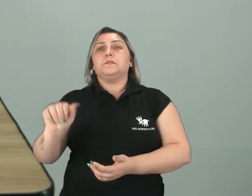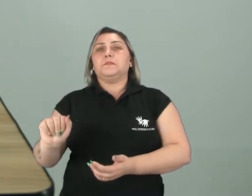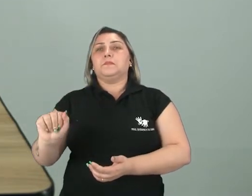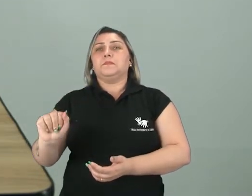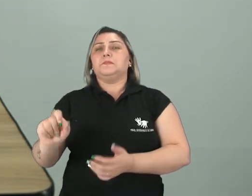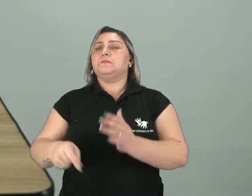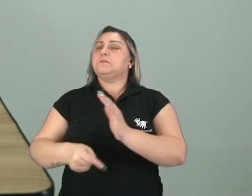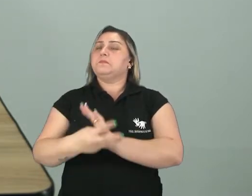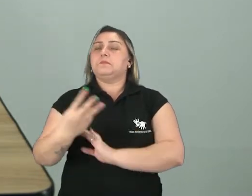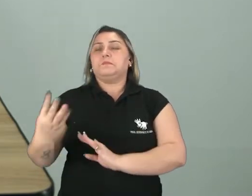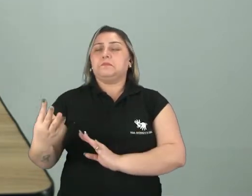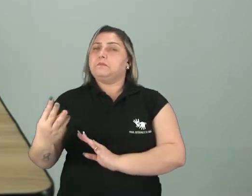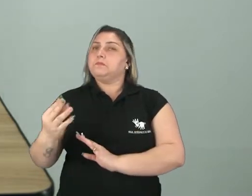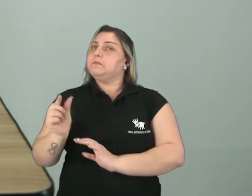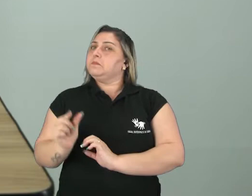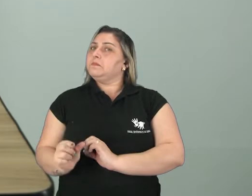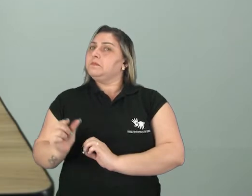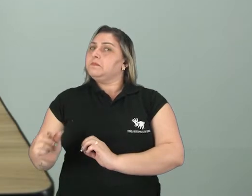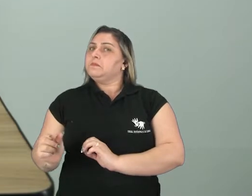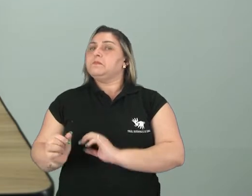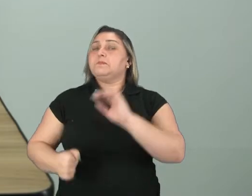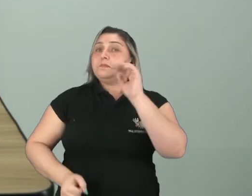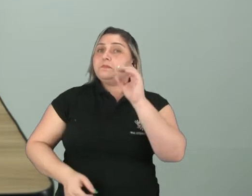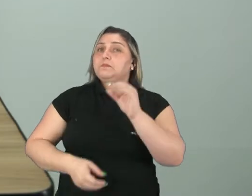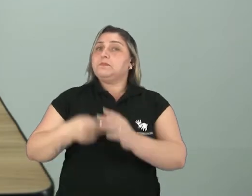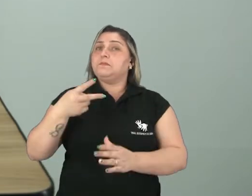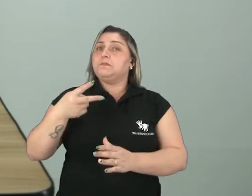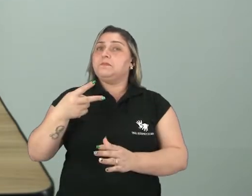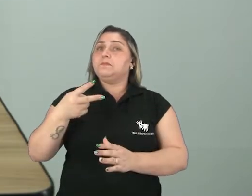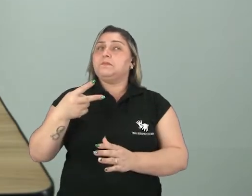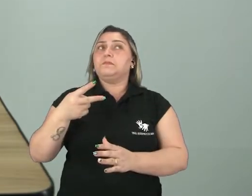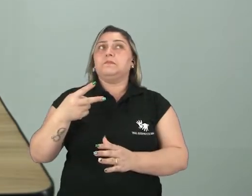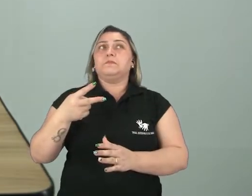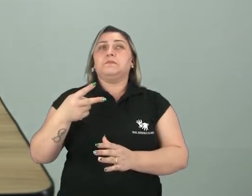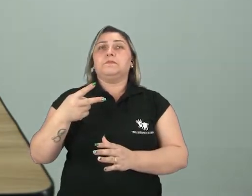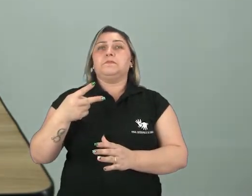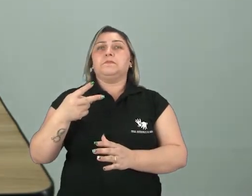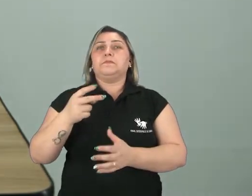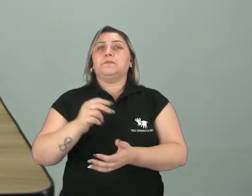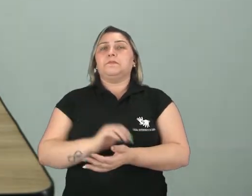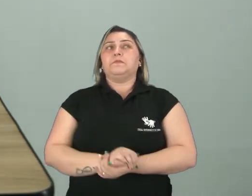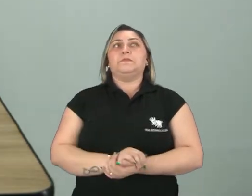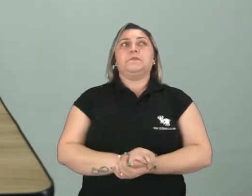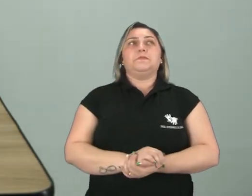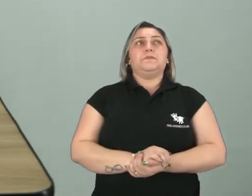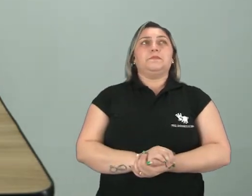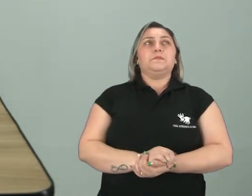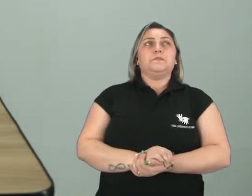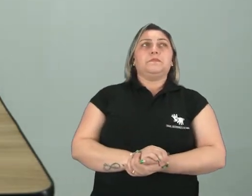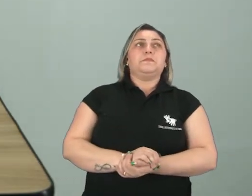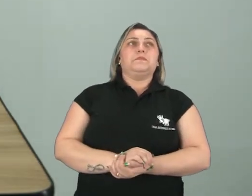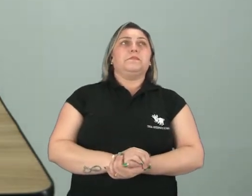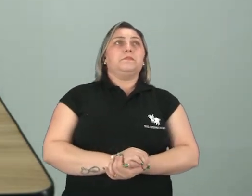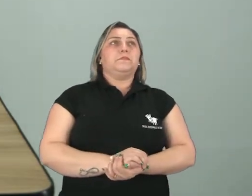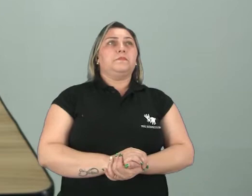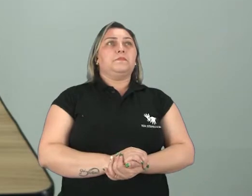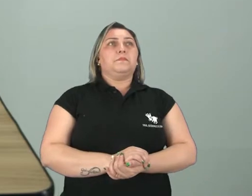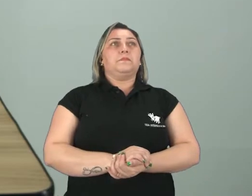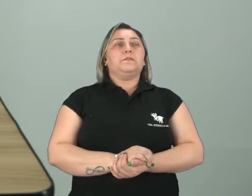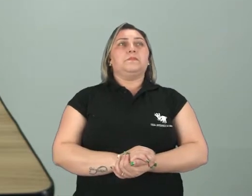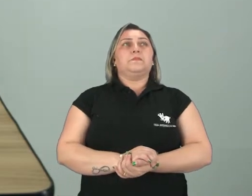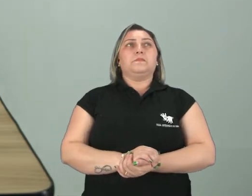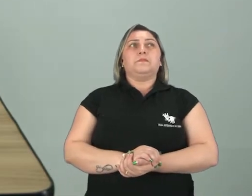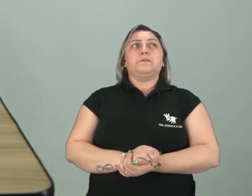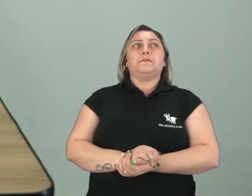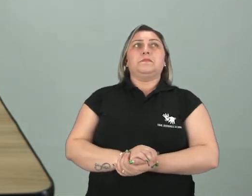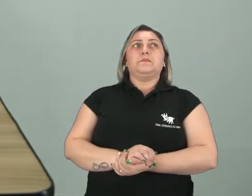maçã quantos sons tem a palavra maçã massa dois